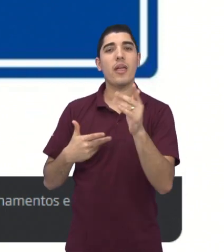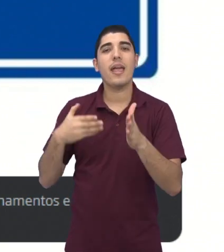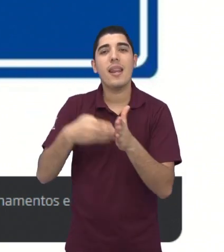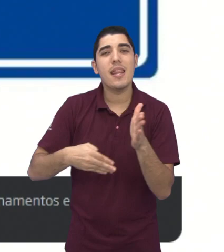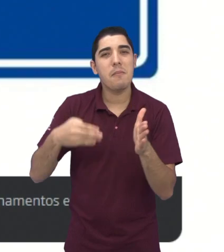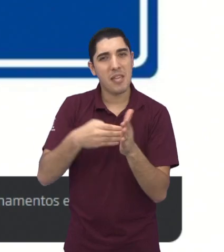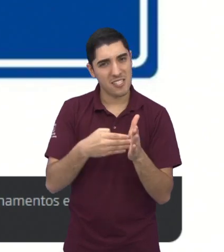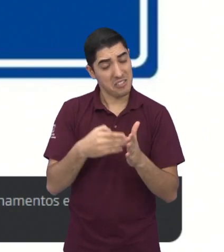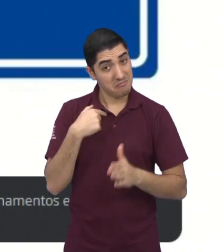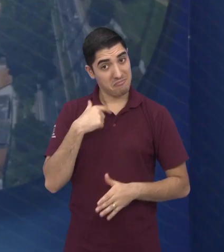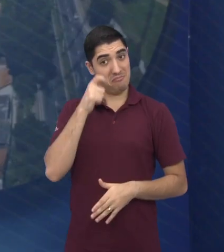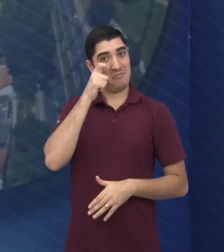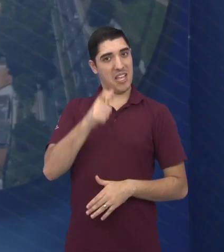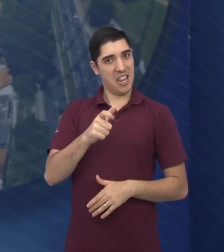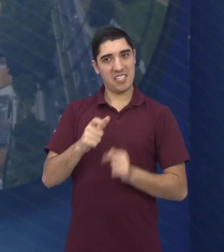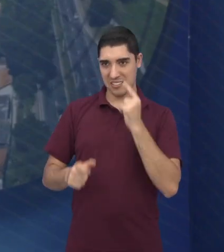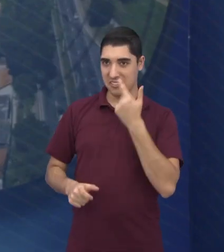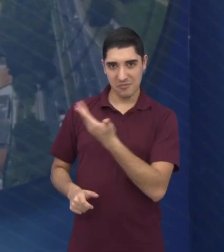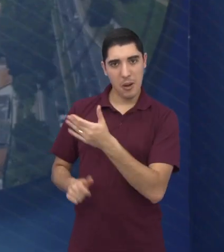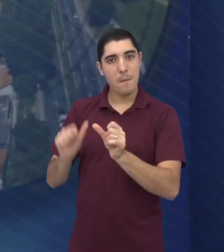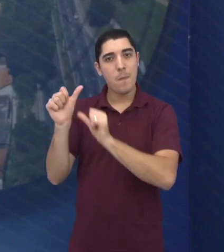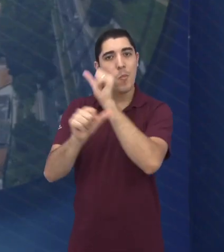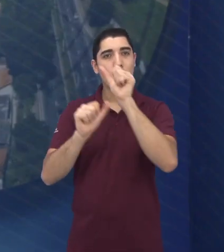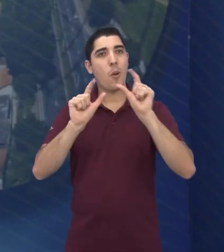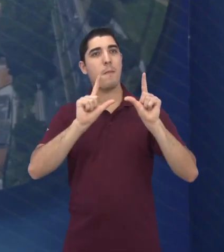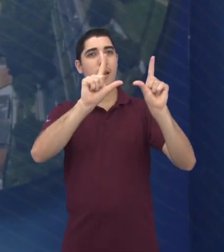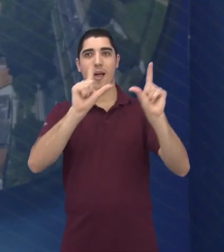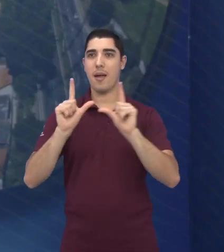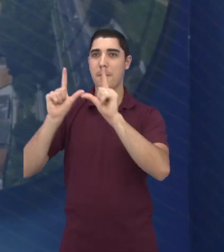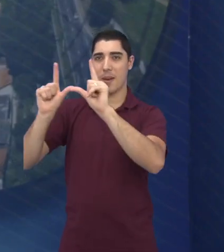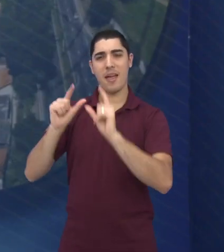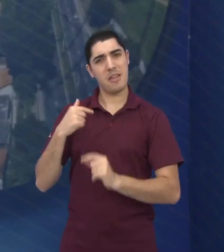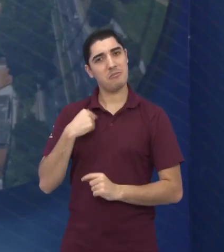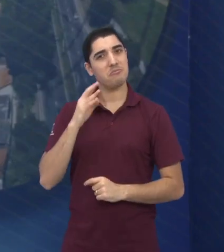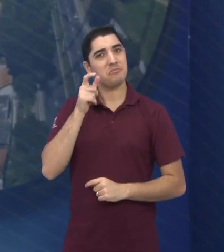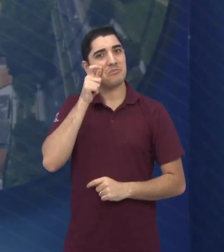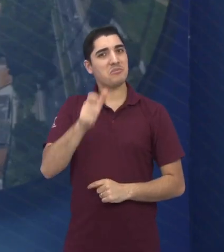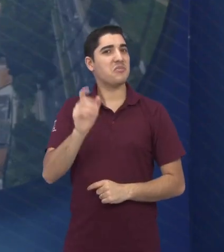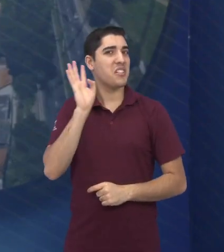É bem interessante, Dora, eu achei porque